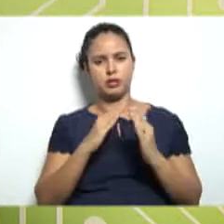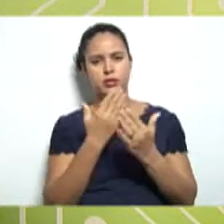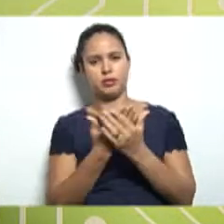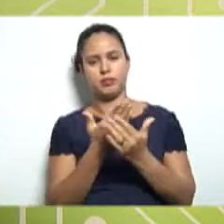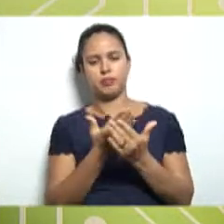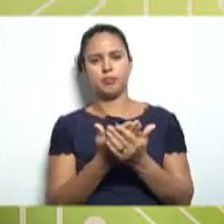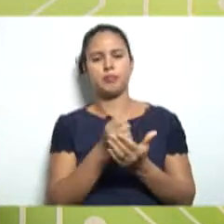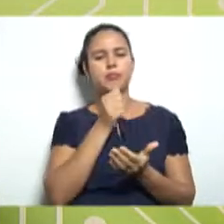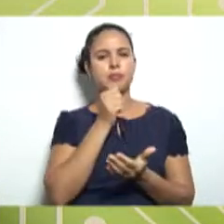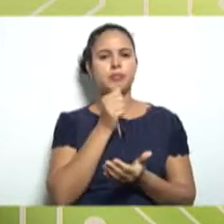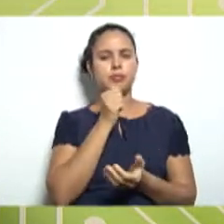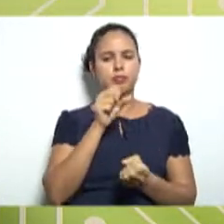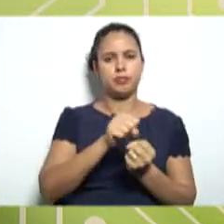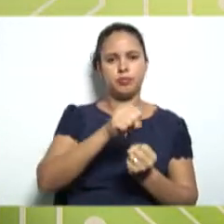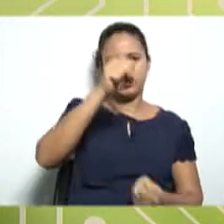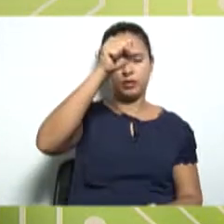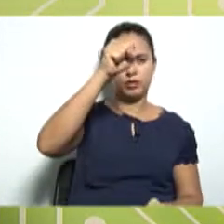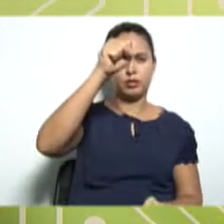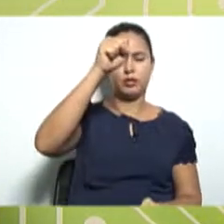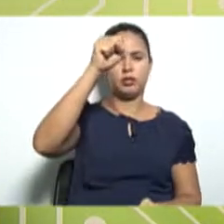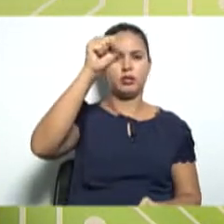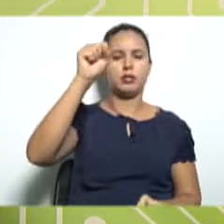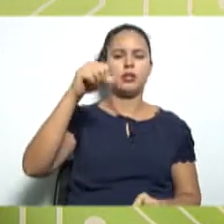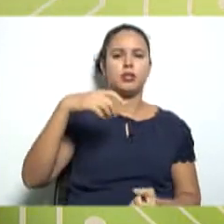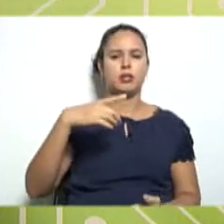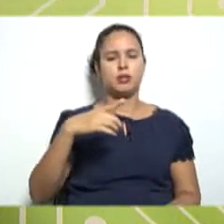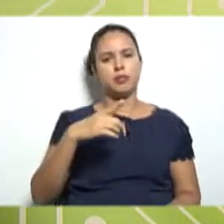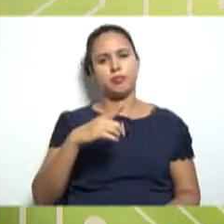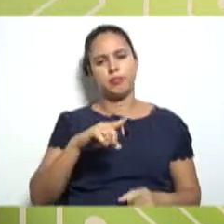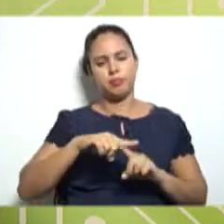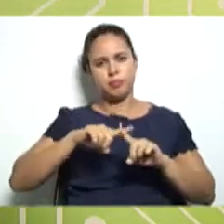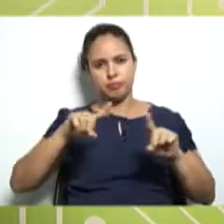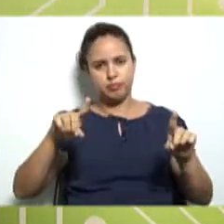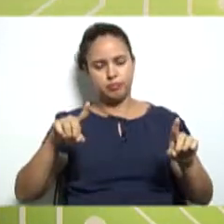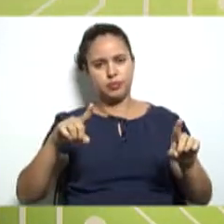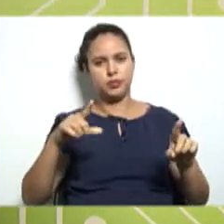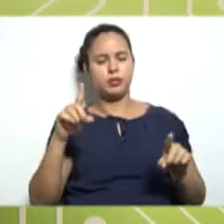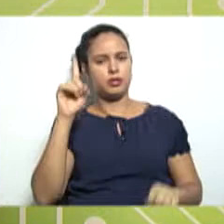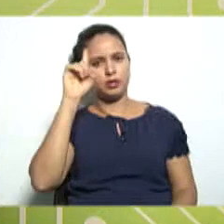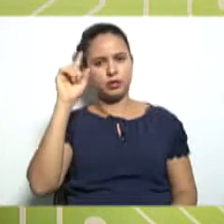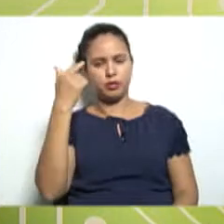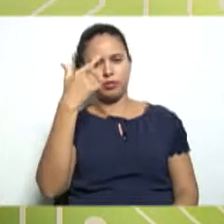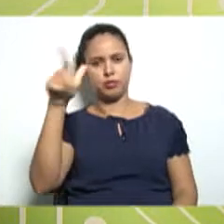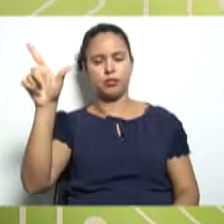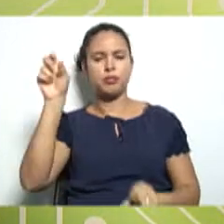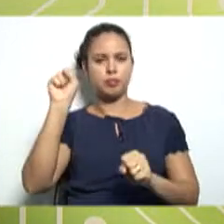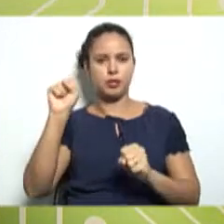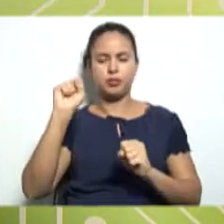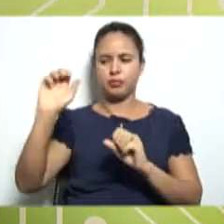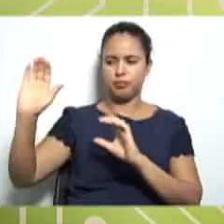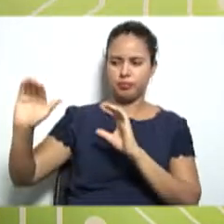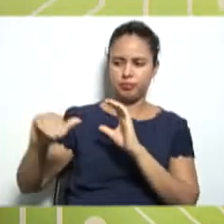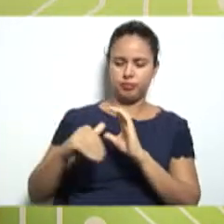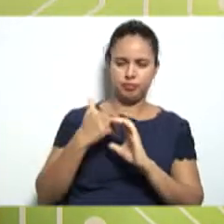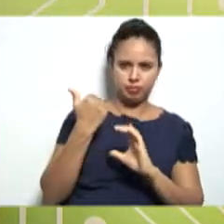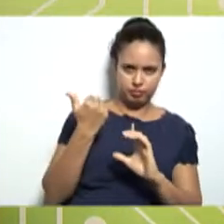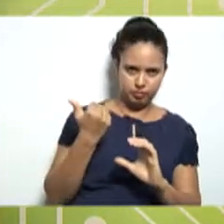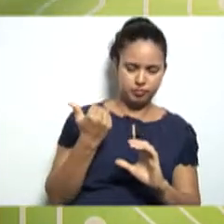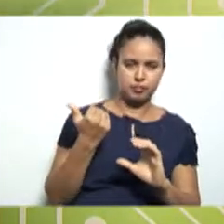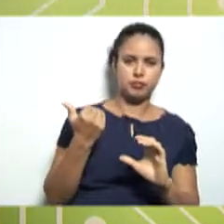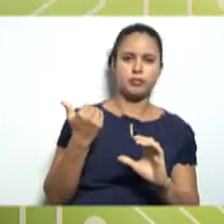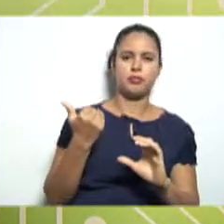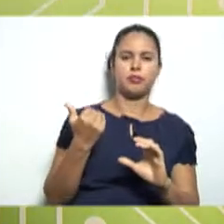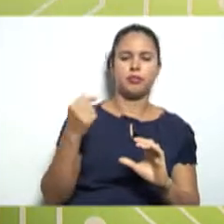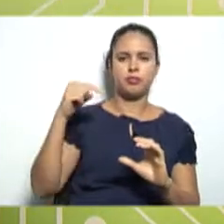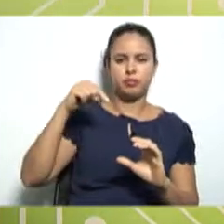apresentar o banner hoje, mas vai fazer para daqui a pouco, atrasou, mas vai fazer feito daqui a pouco, pode ser enviado esse banner pra gente, assim como as outras escolas também.